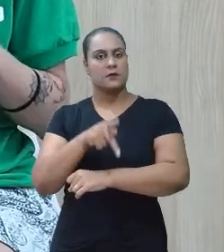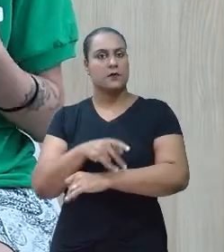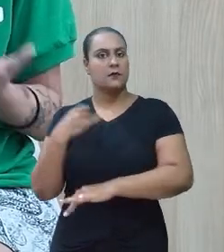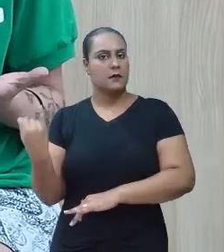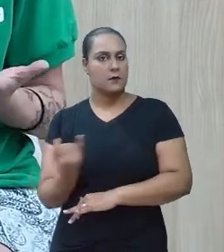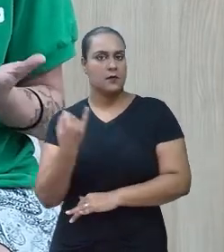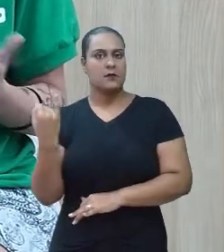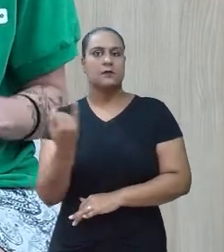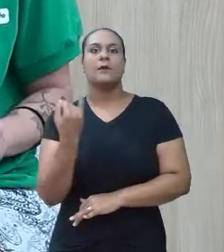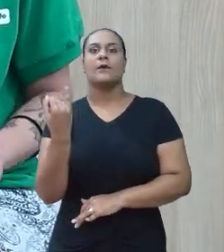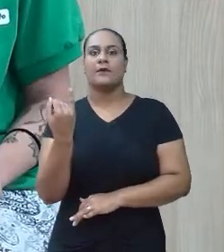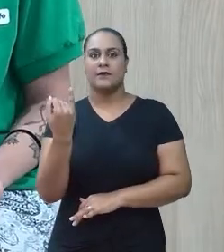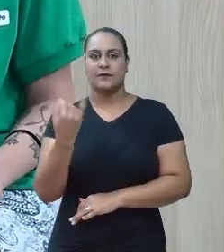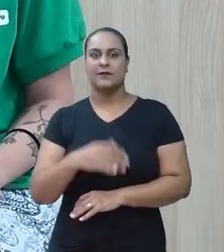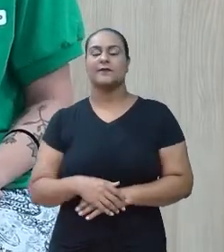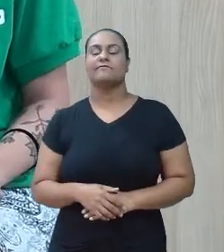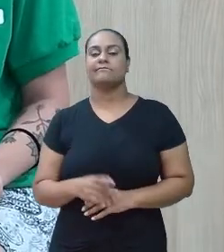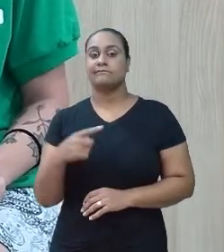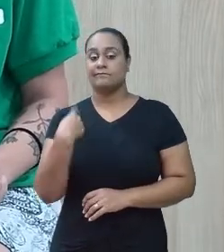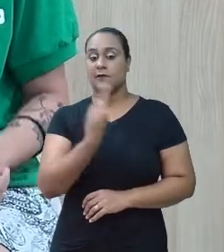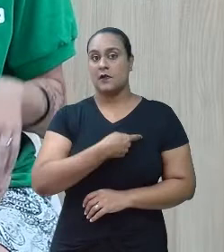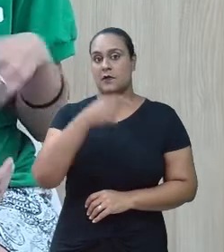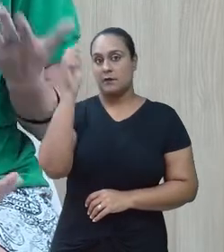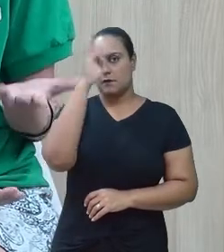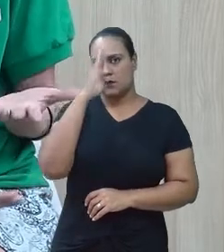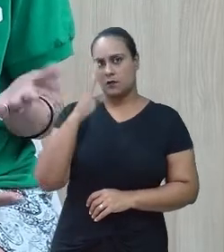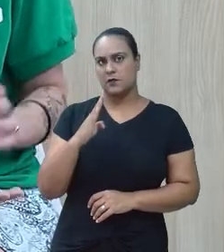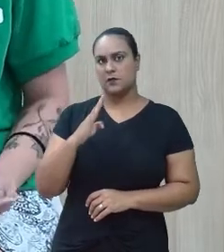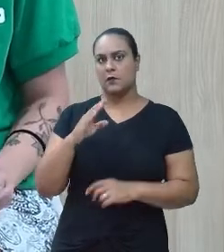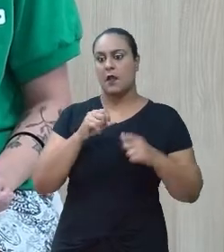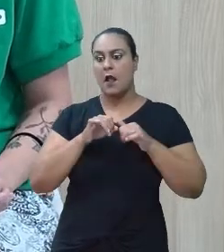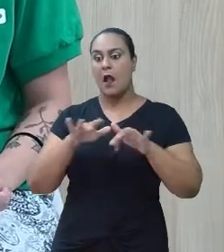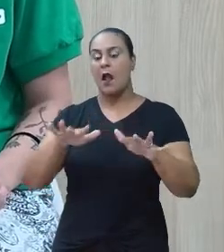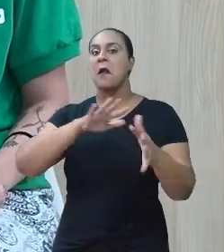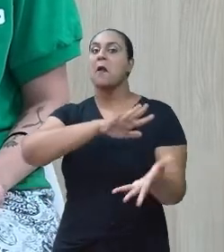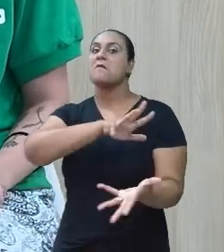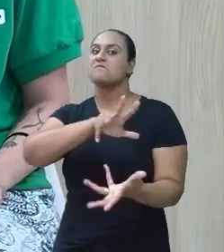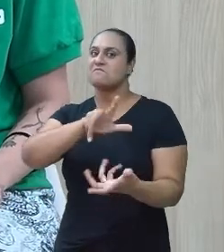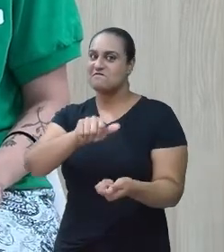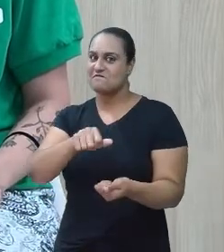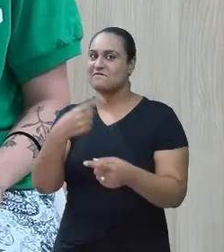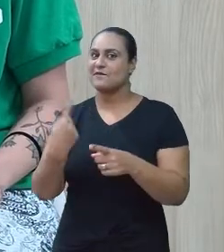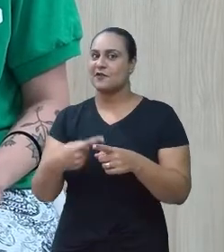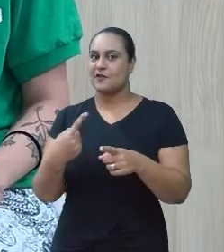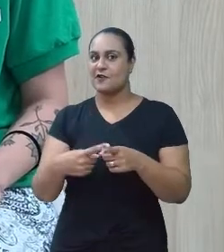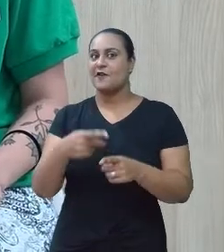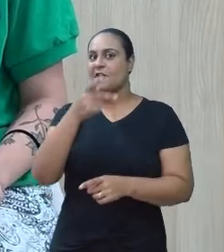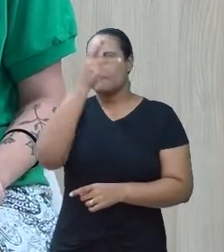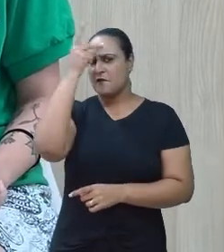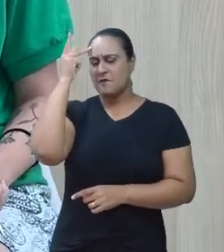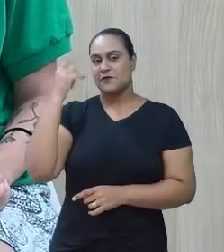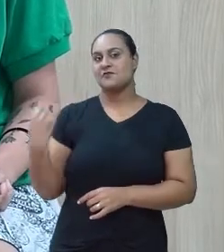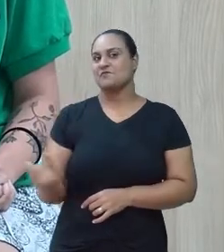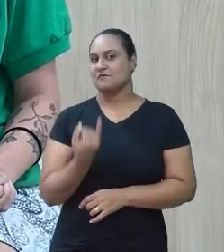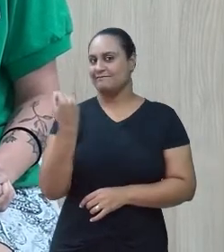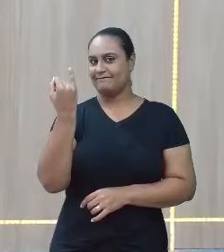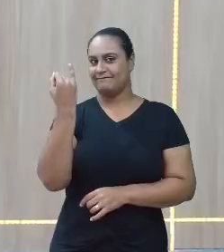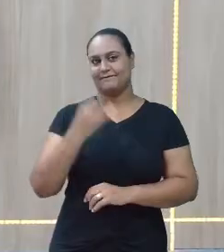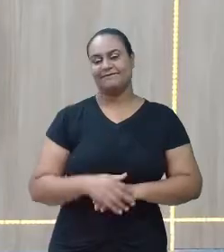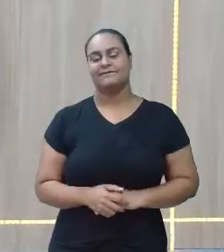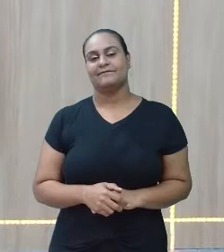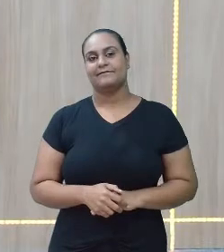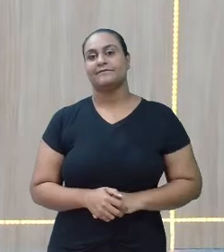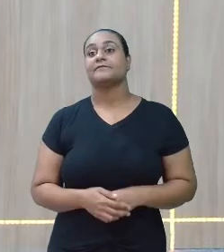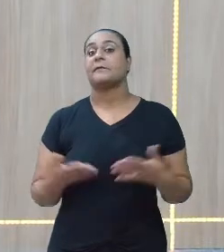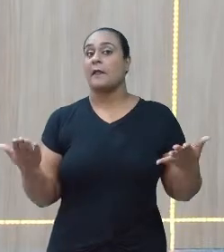importantíssima, que é um legado, né, para nós brasileiros e para o mundo, porque ele realmente foi uma figura muito importante.